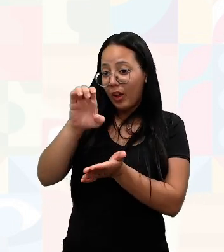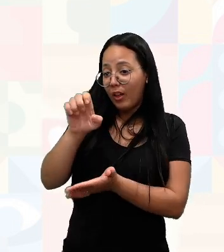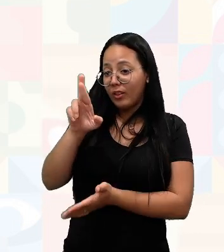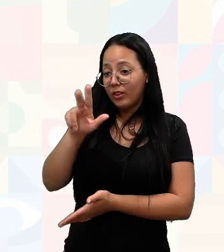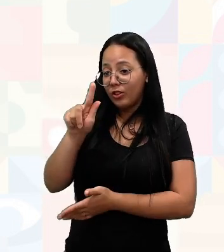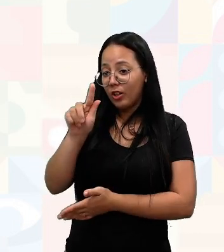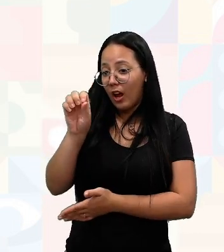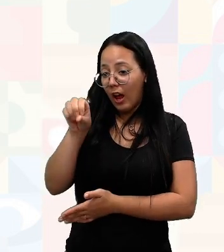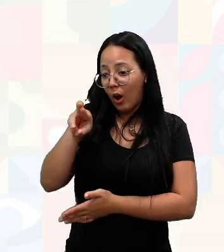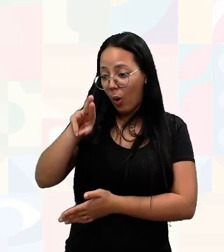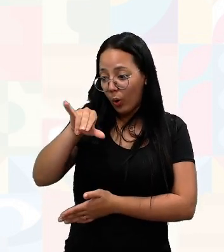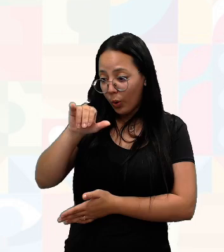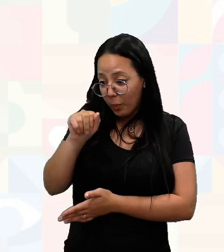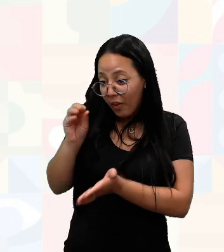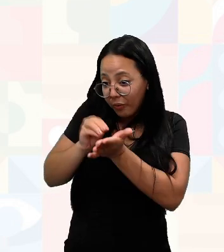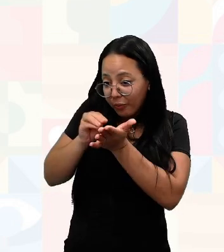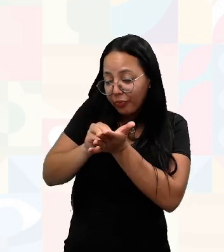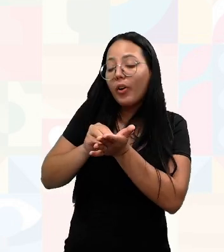trato ergonômico